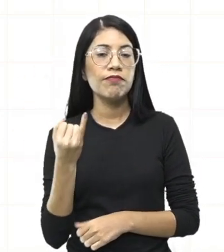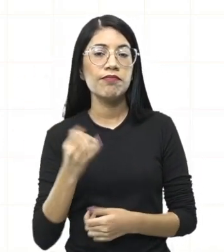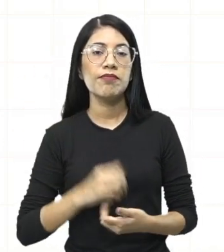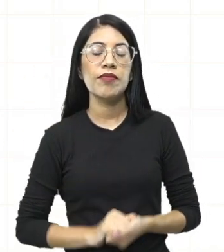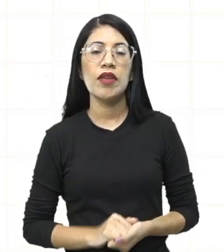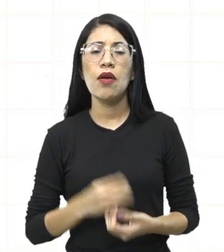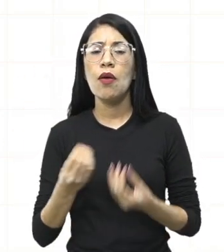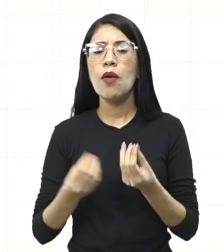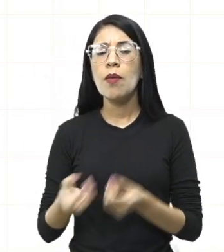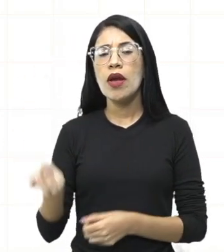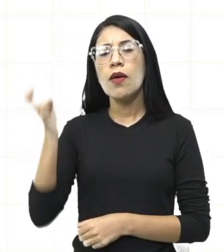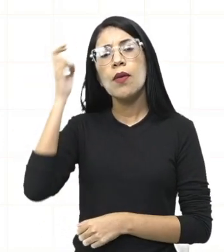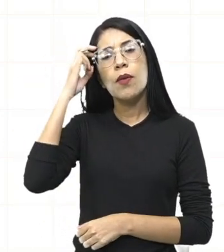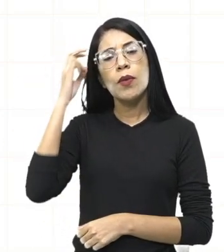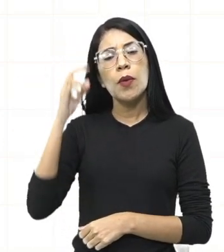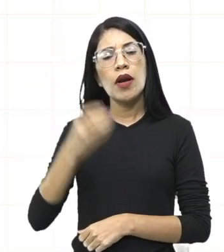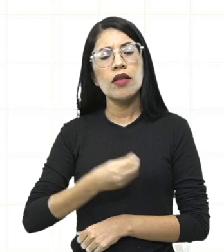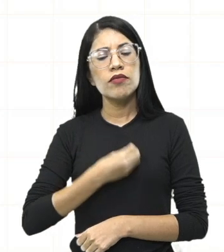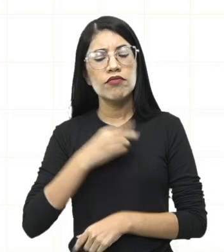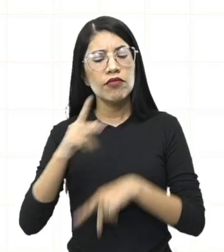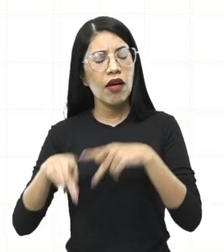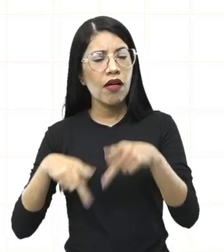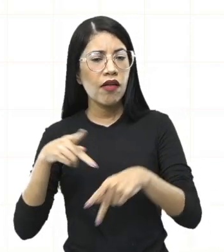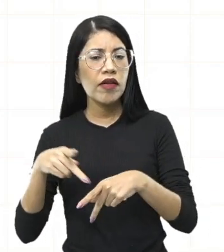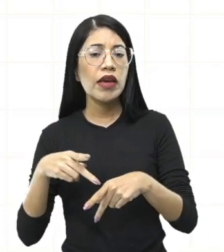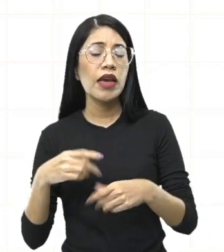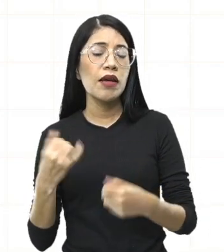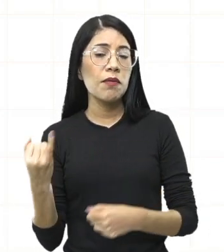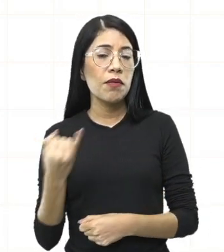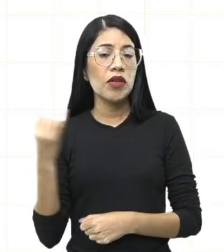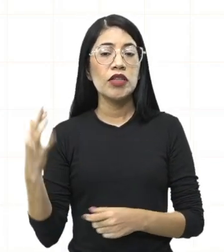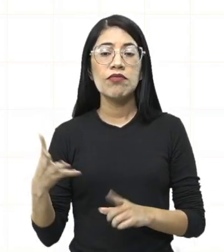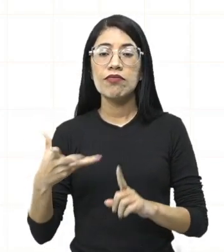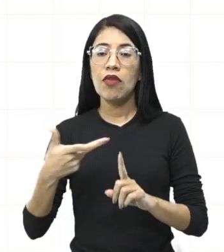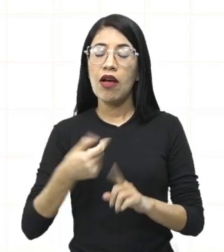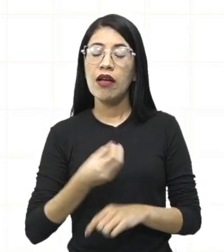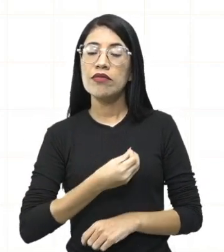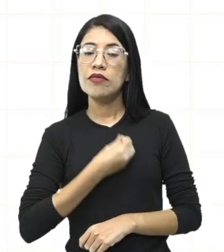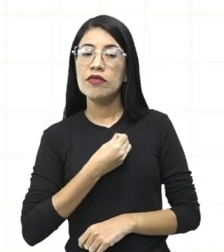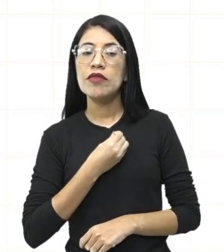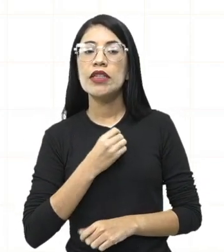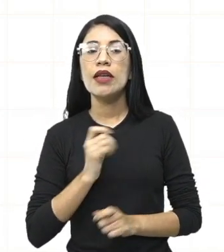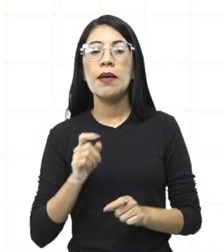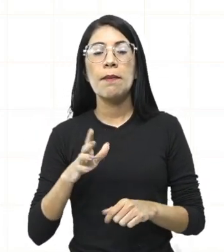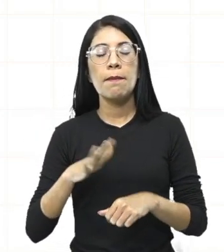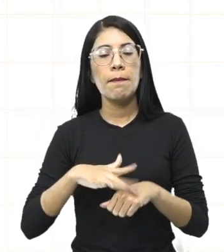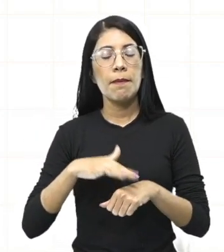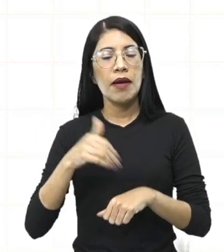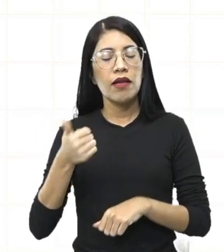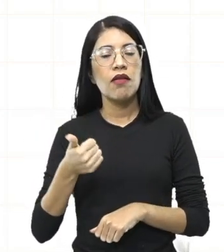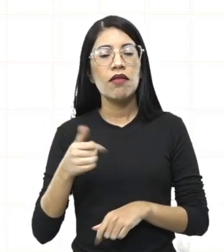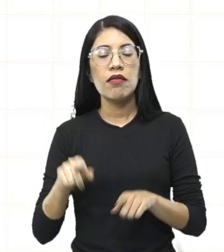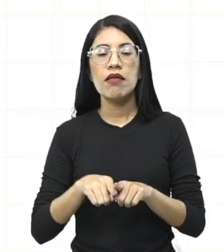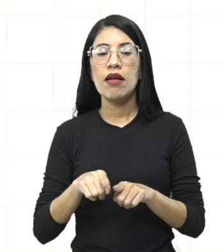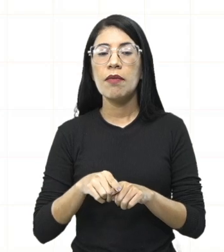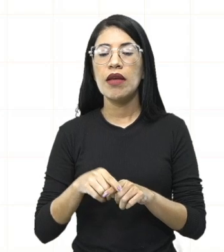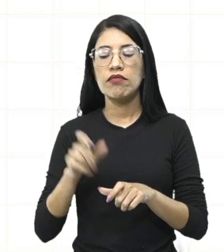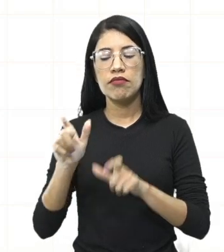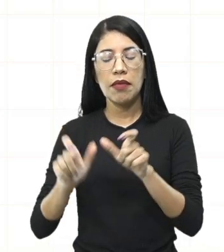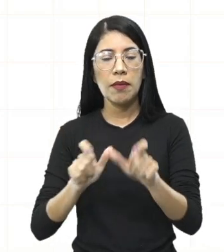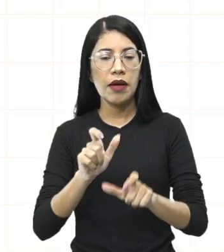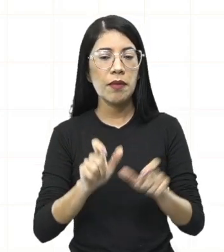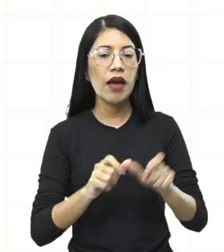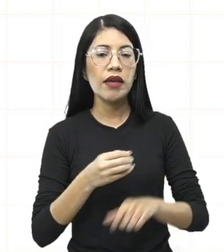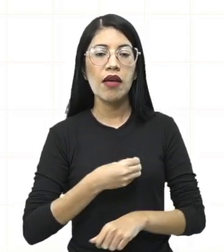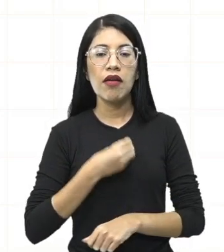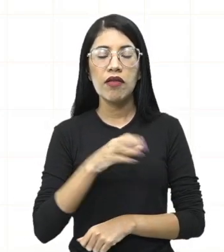da população, que são importantes ali para a qualidade de vida, para o bem-estar da população, assim como todas as outras áreas que a